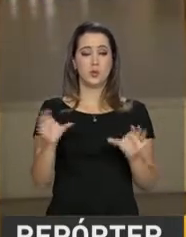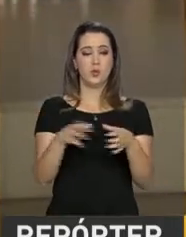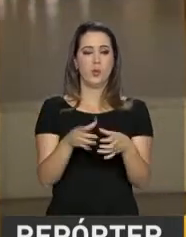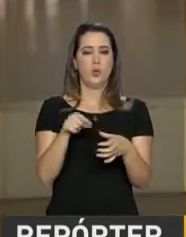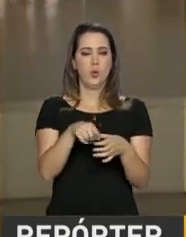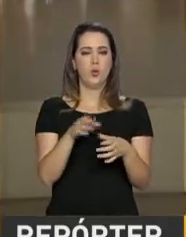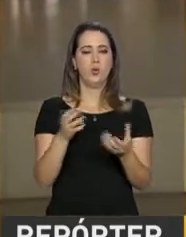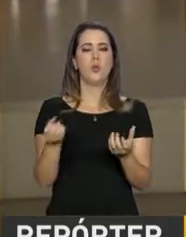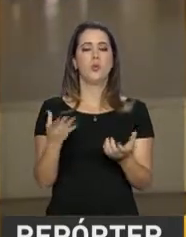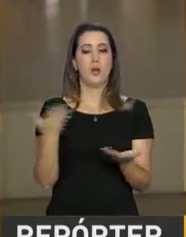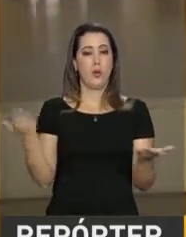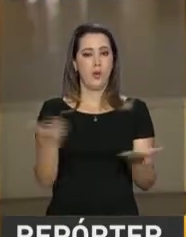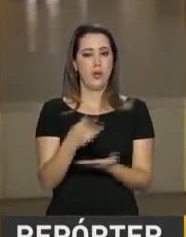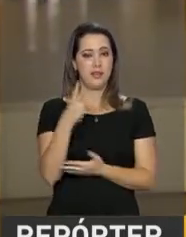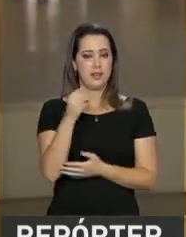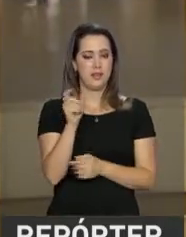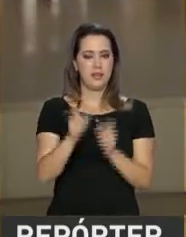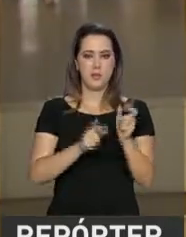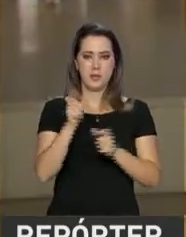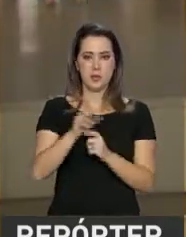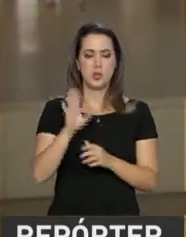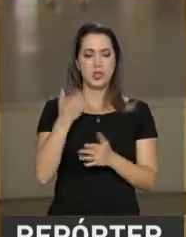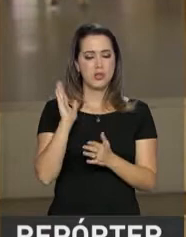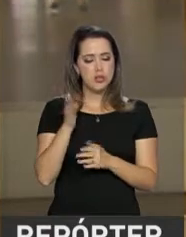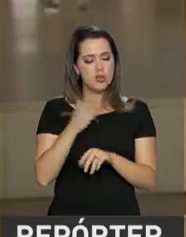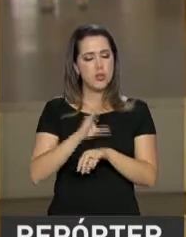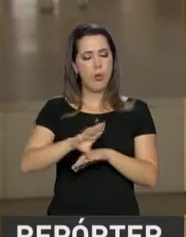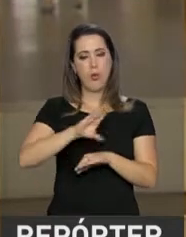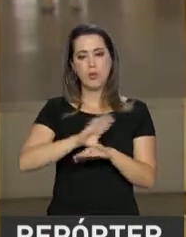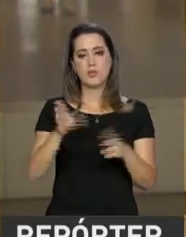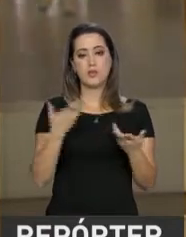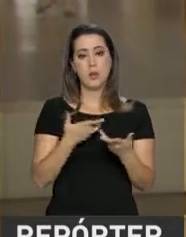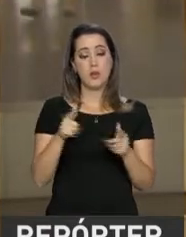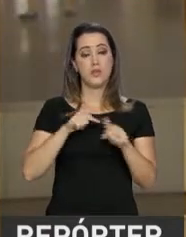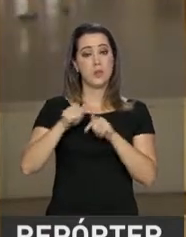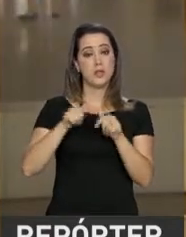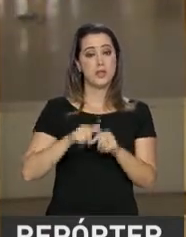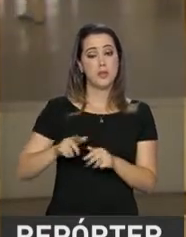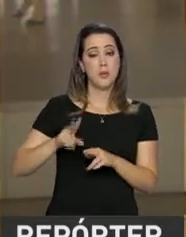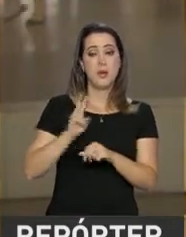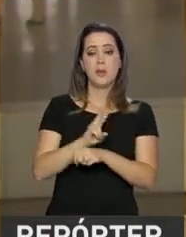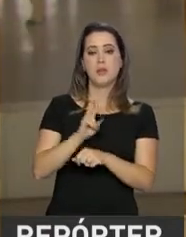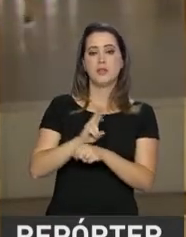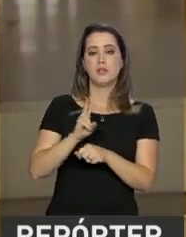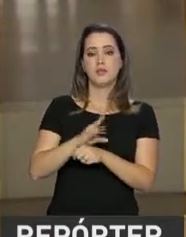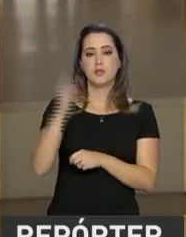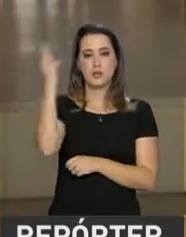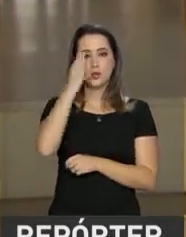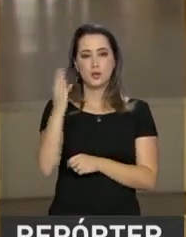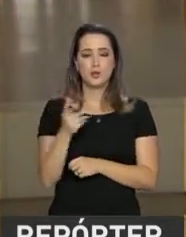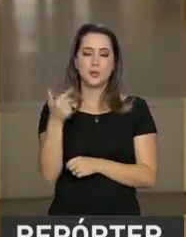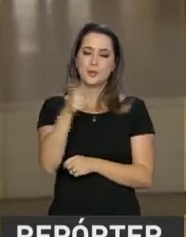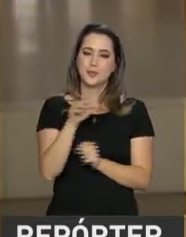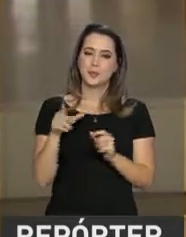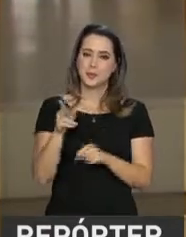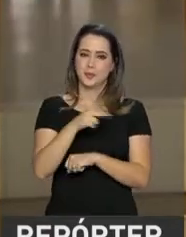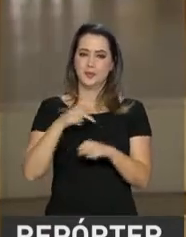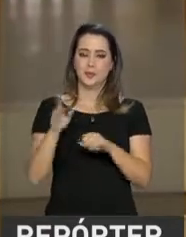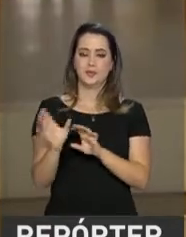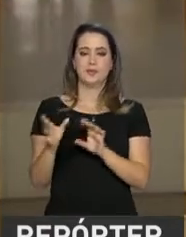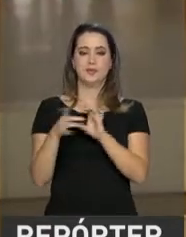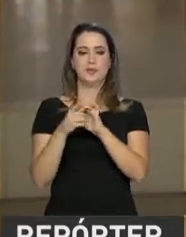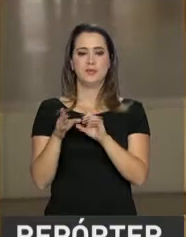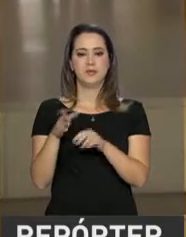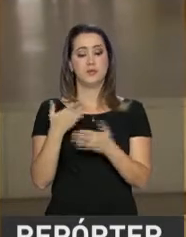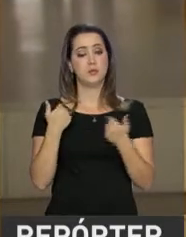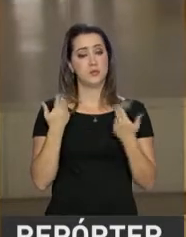carreira. São 30 diplomatas que vão atuar na defesa dos interesses do país junto a outras nações e organismos